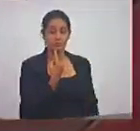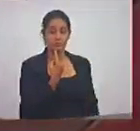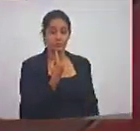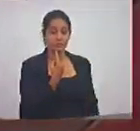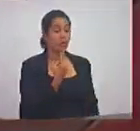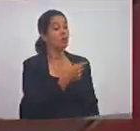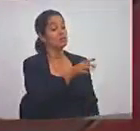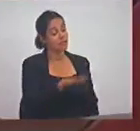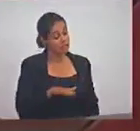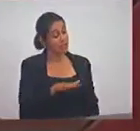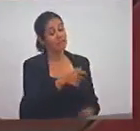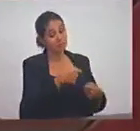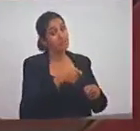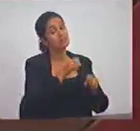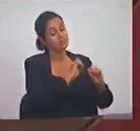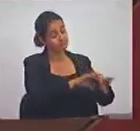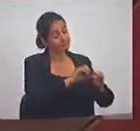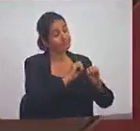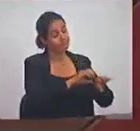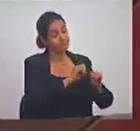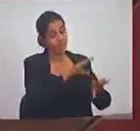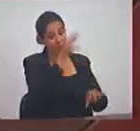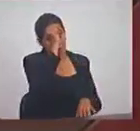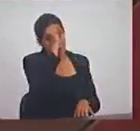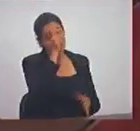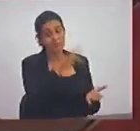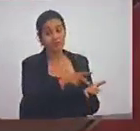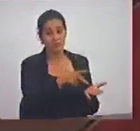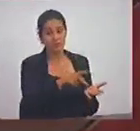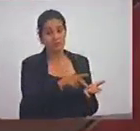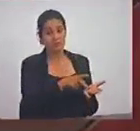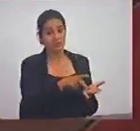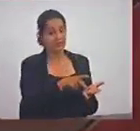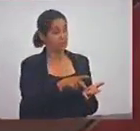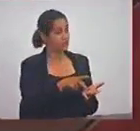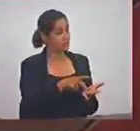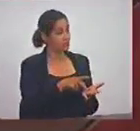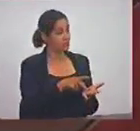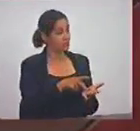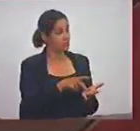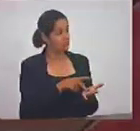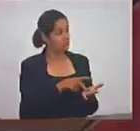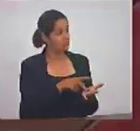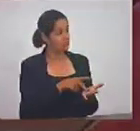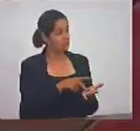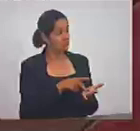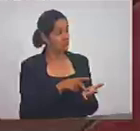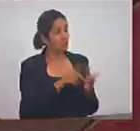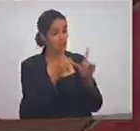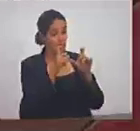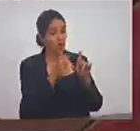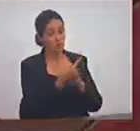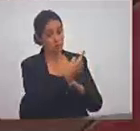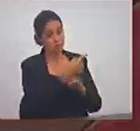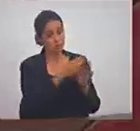É o futuro do nosso país. Então essas questões nos revoltam e nos chocam. E muito mais ainda. Olha o que nos revolta. Põe lá para mim, por